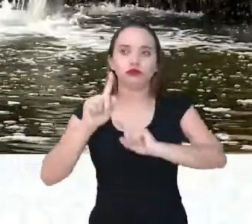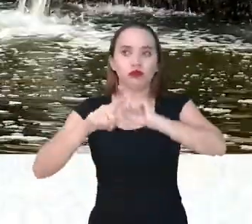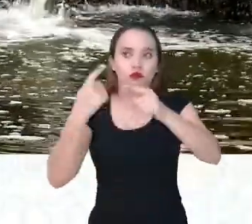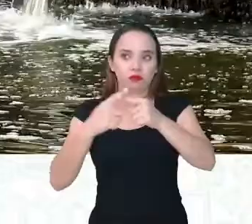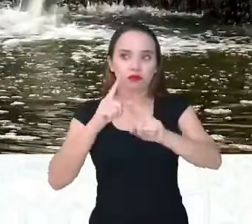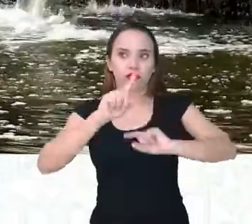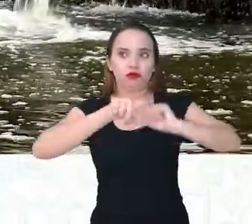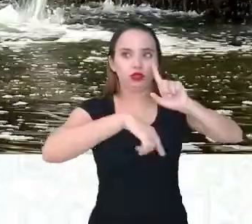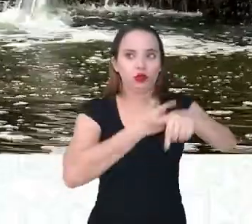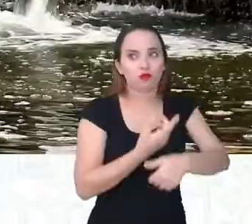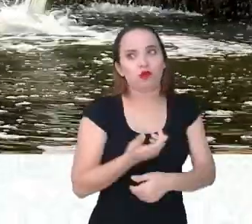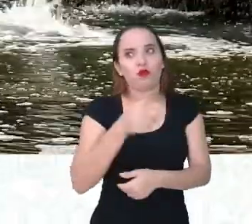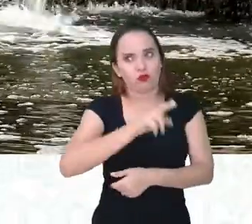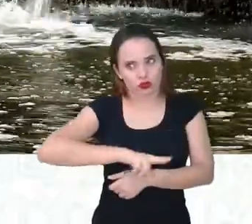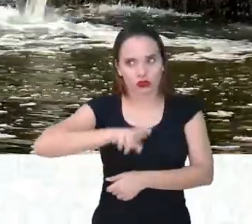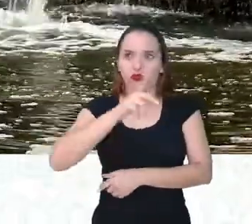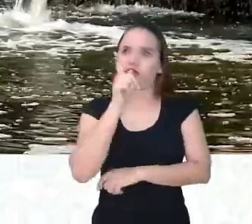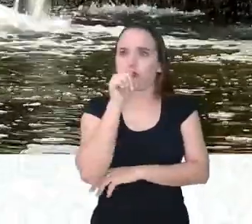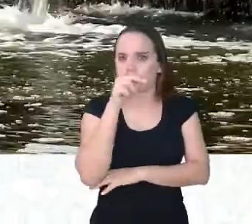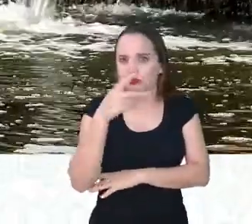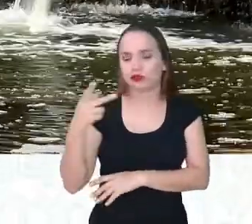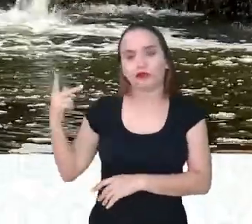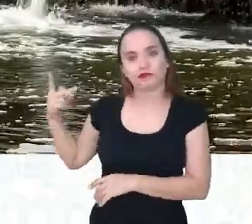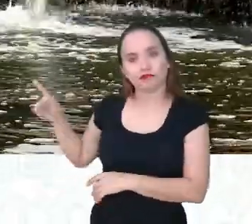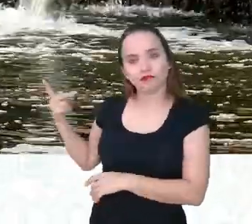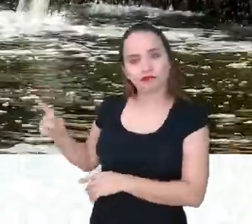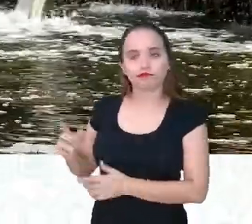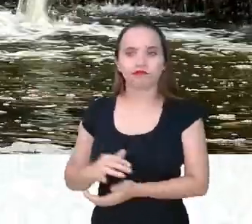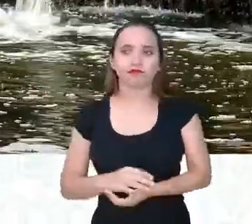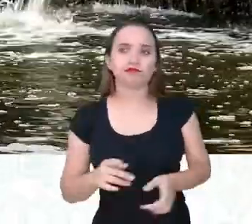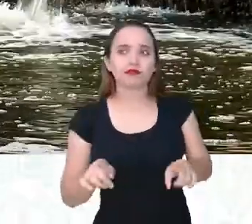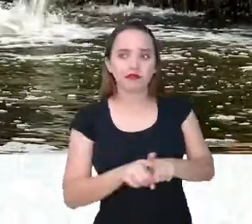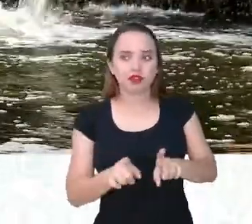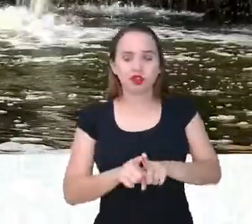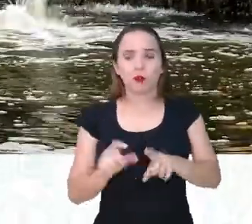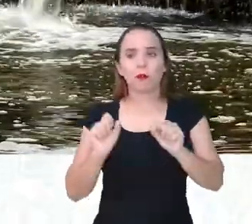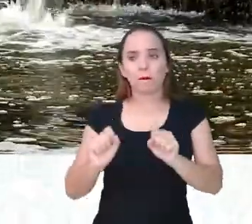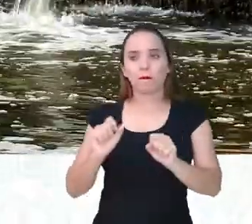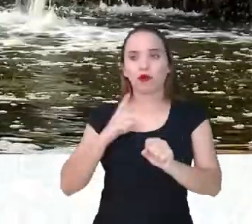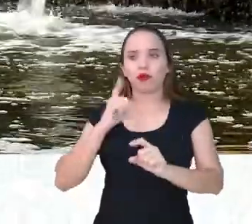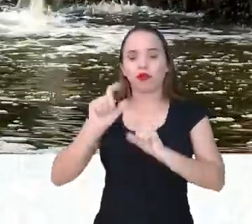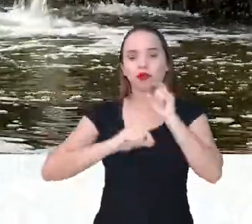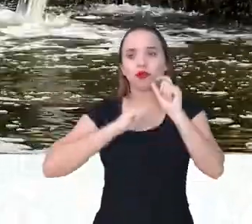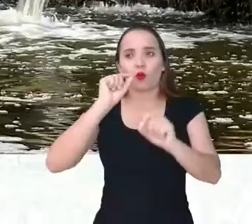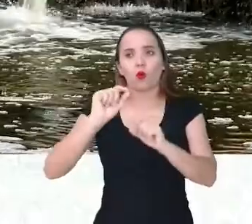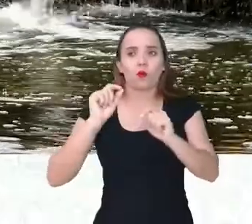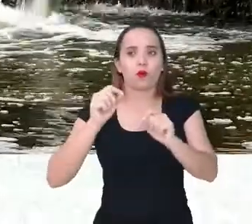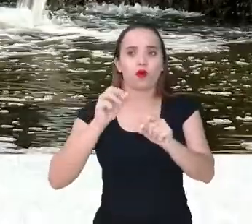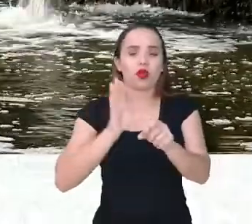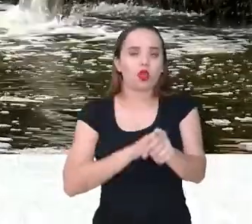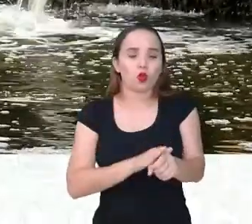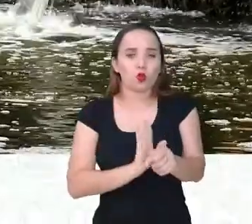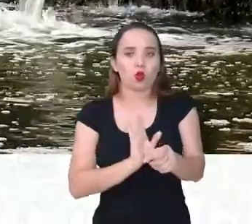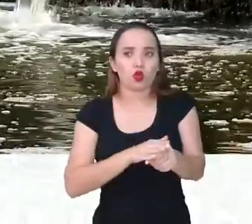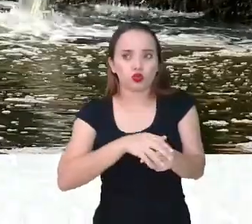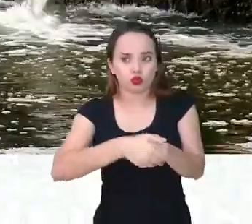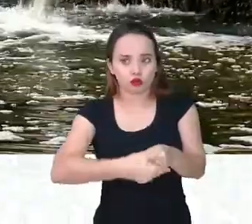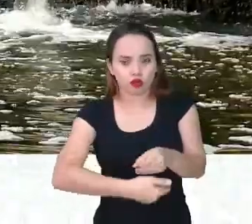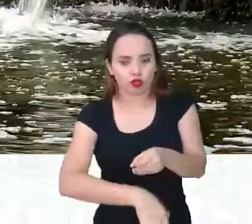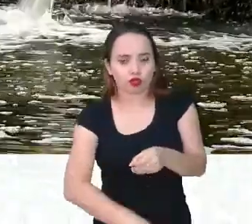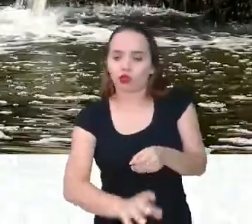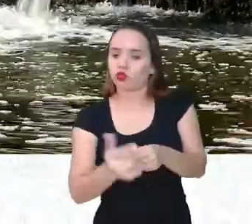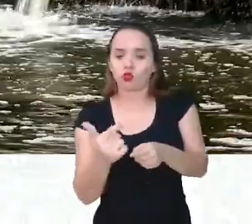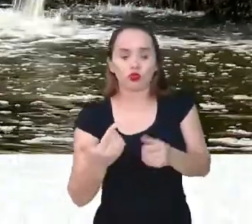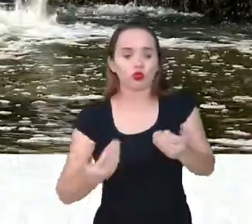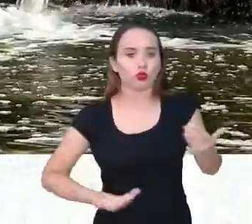aí, também pode causar o assoreamento, né? O esgoto ali que é jogado e não tem